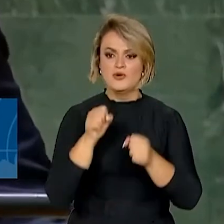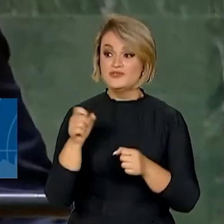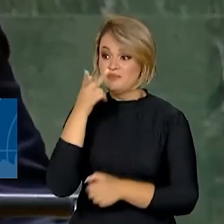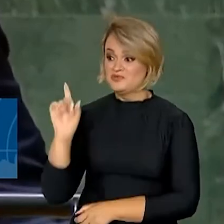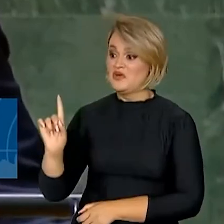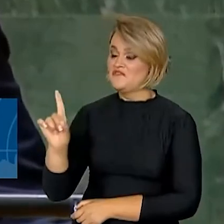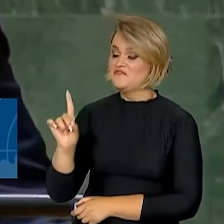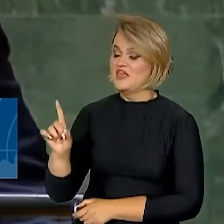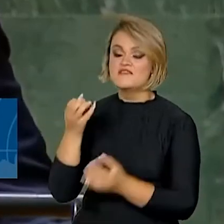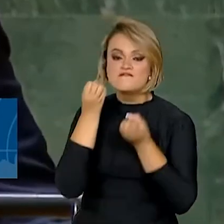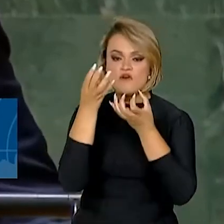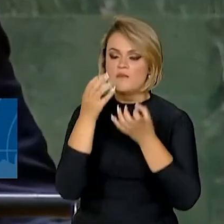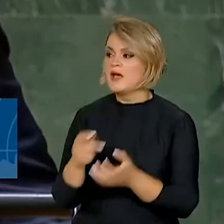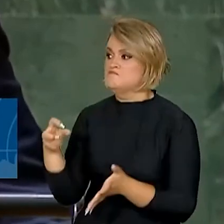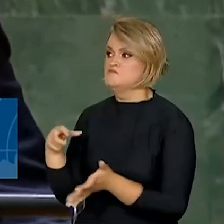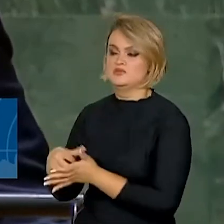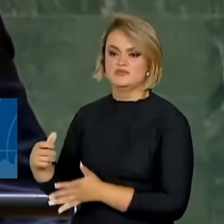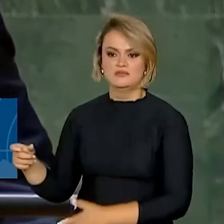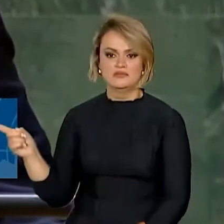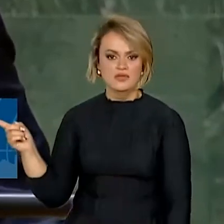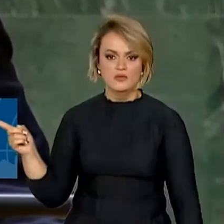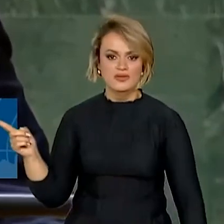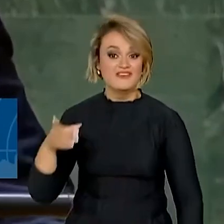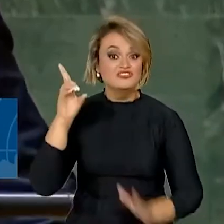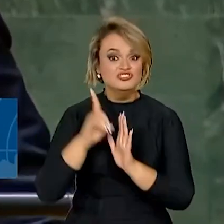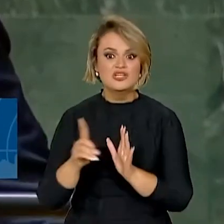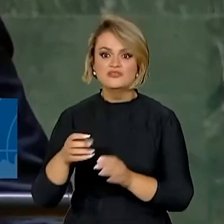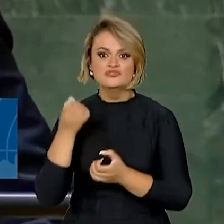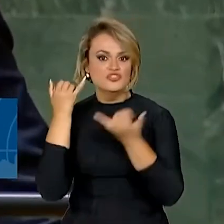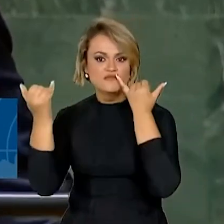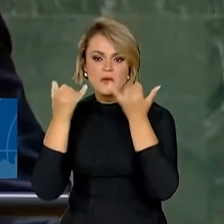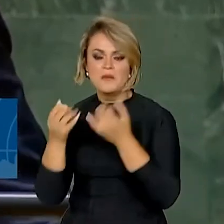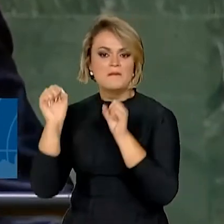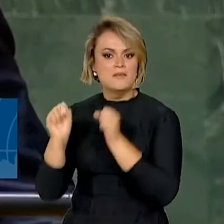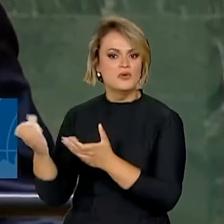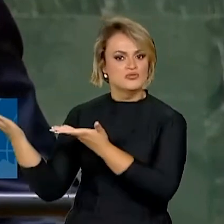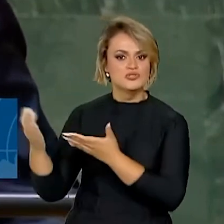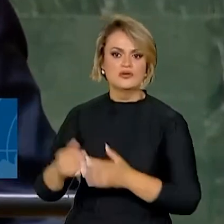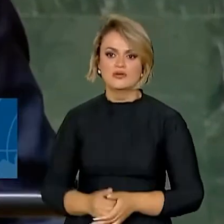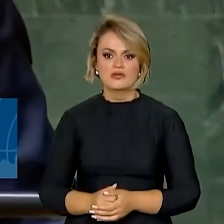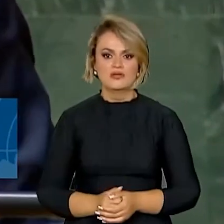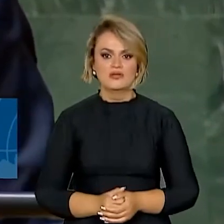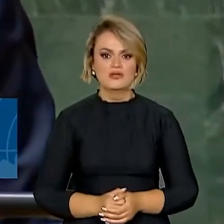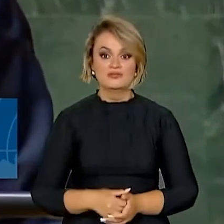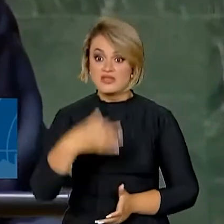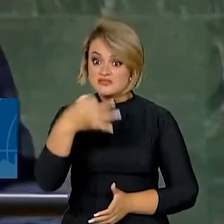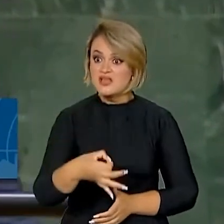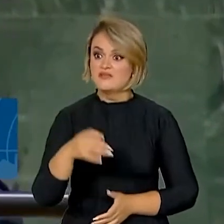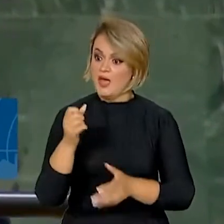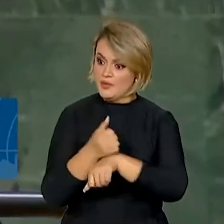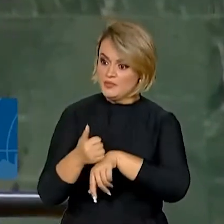punido por informar a sociedade de maneira transparente e legítima.